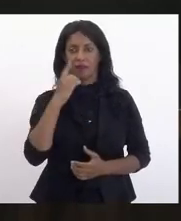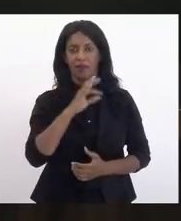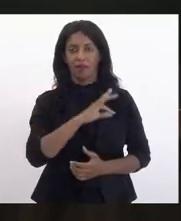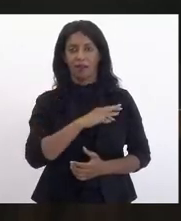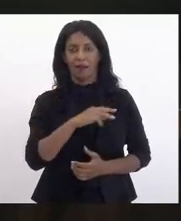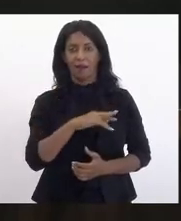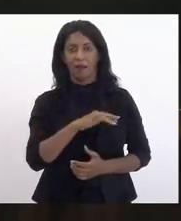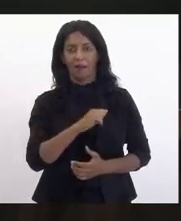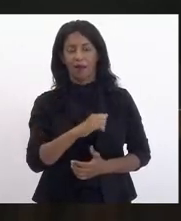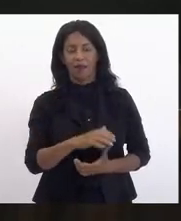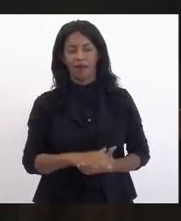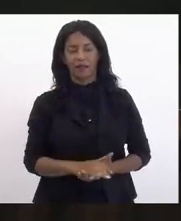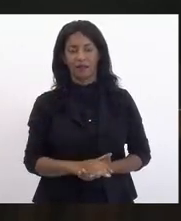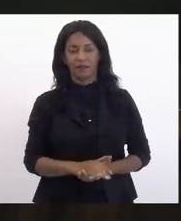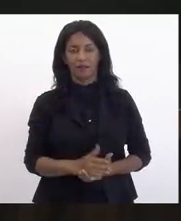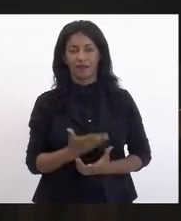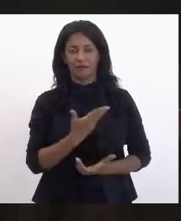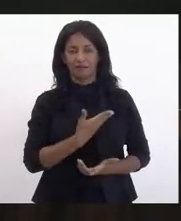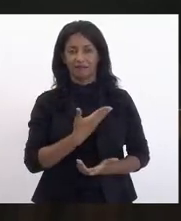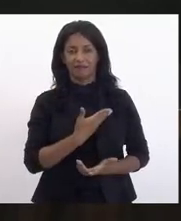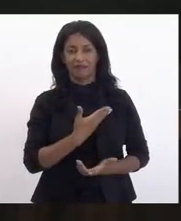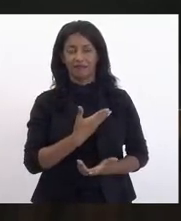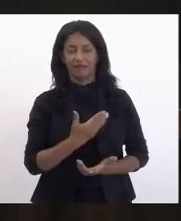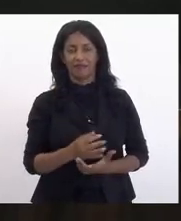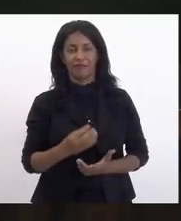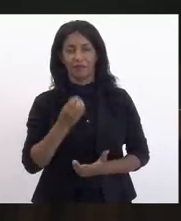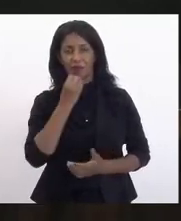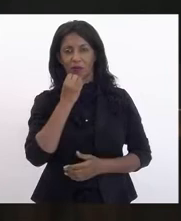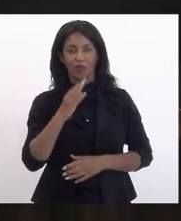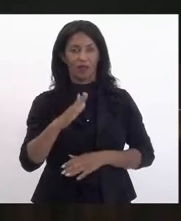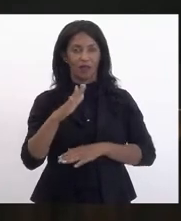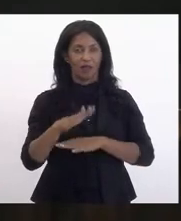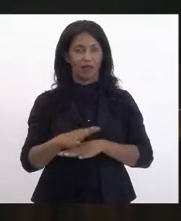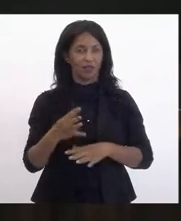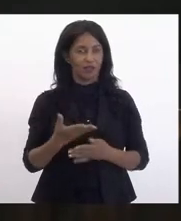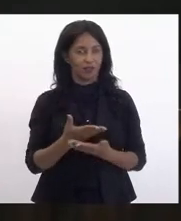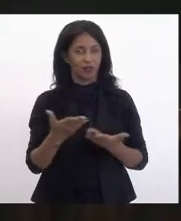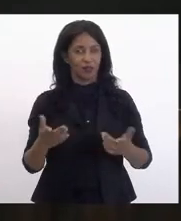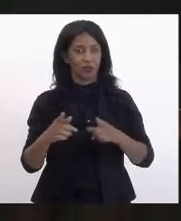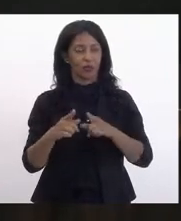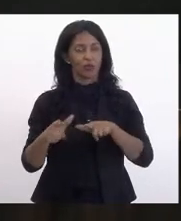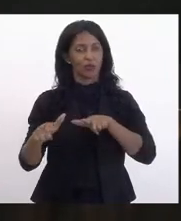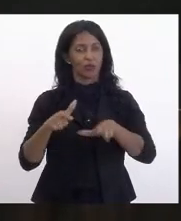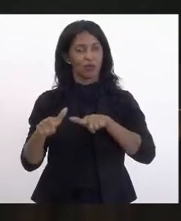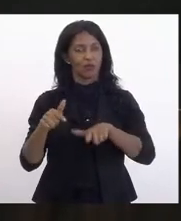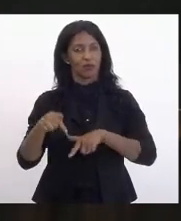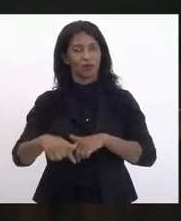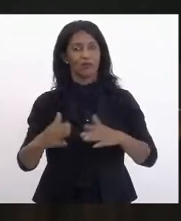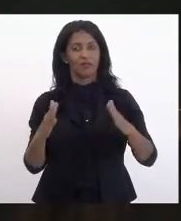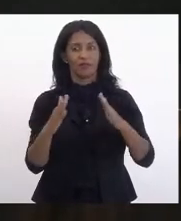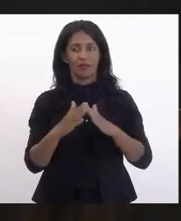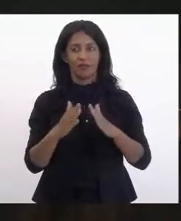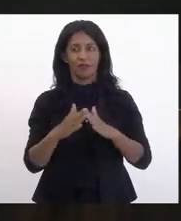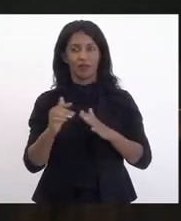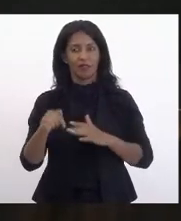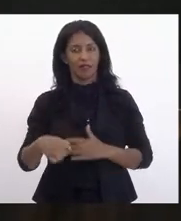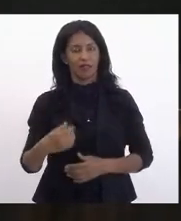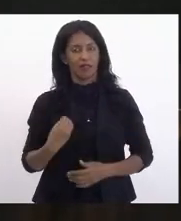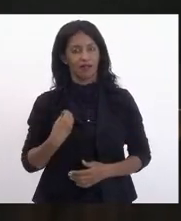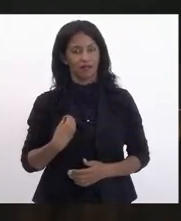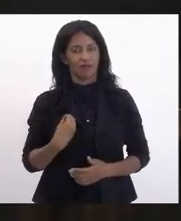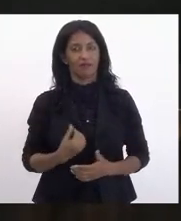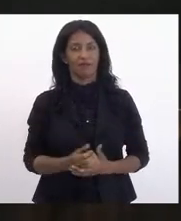Rocha, queridíssima. Boa tarde a todos e todas, a todos os servidores dessa casa aqui